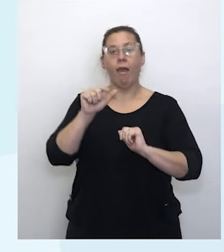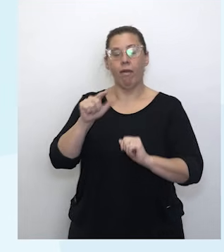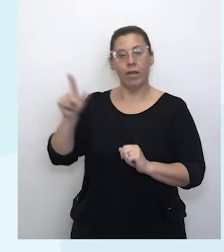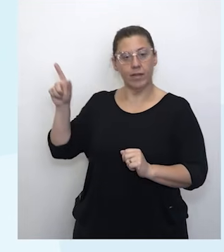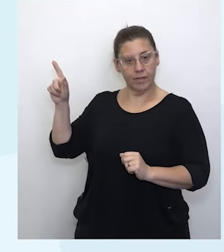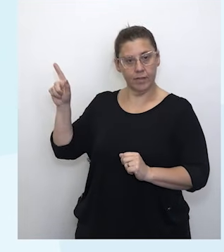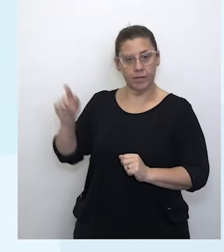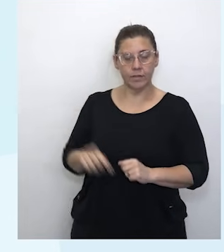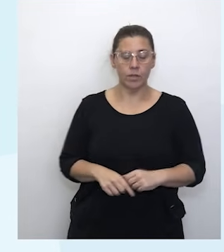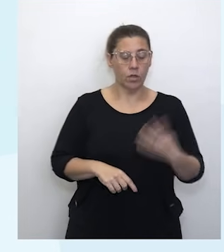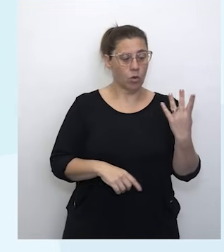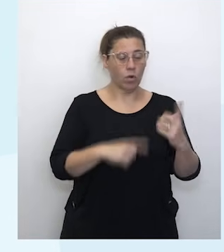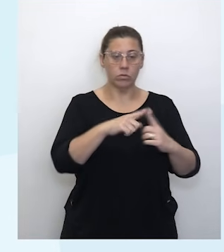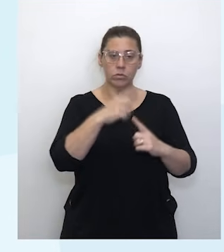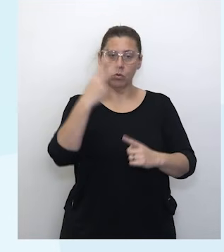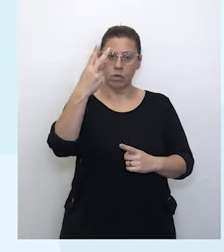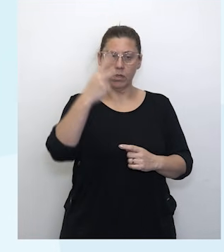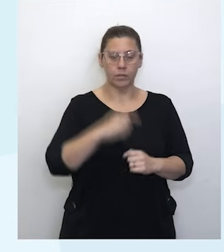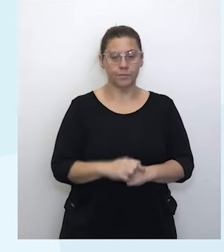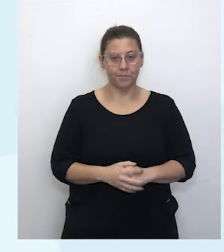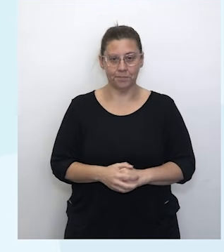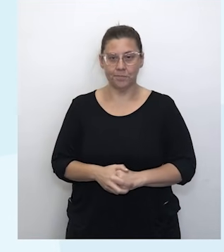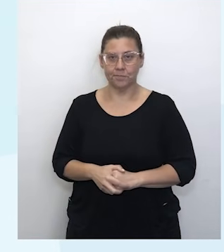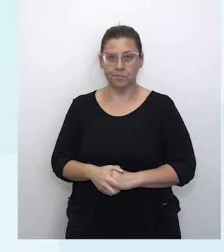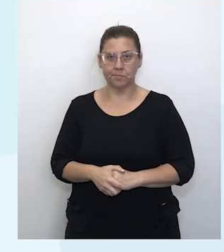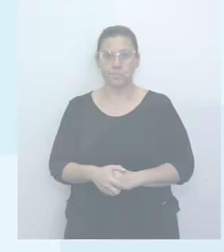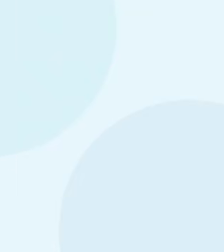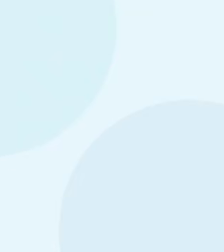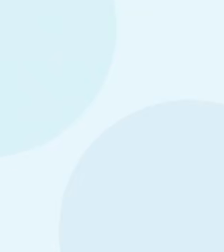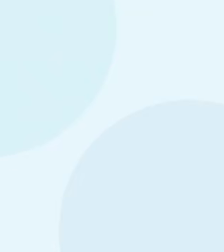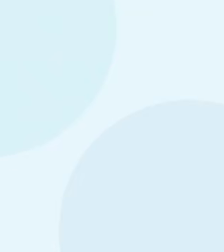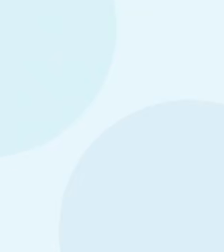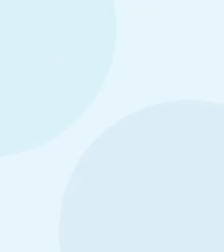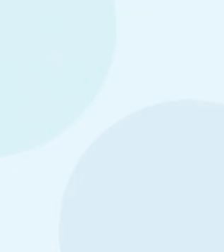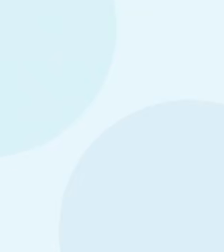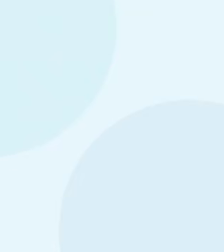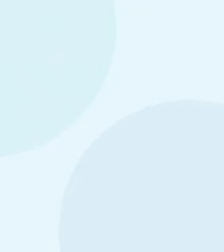essa 4x²? Volto já. Legal.